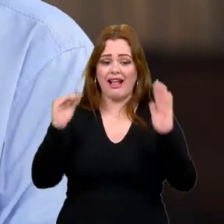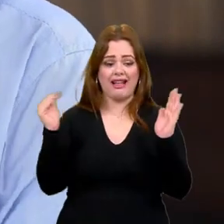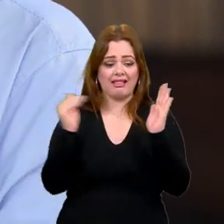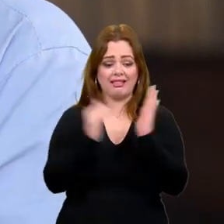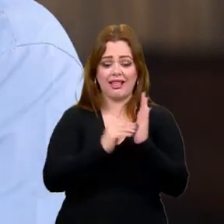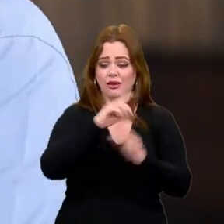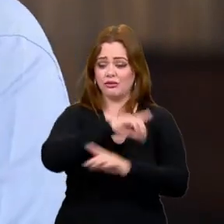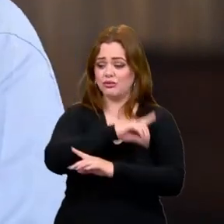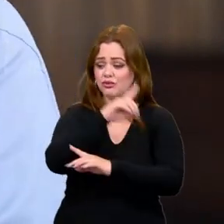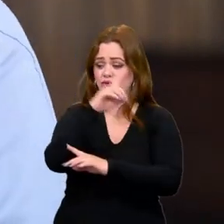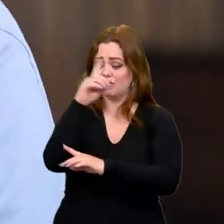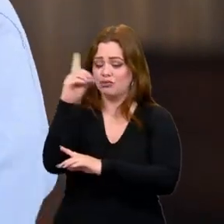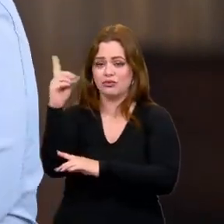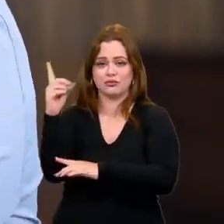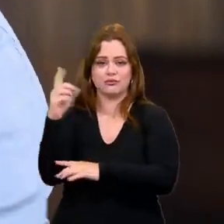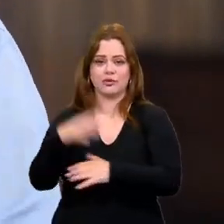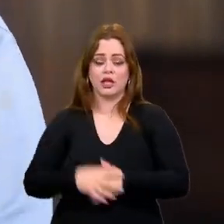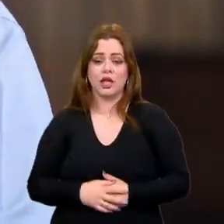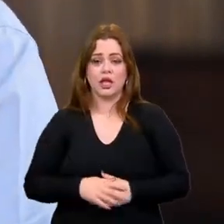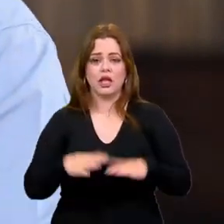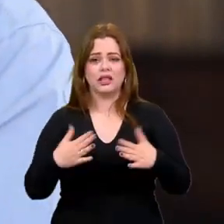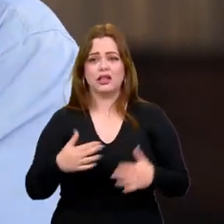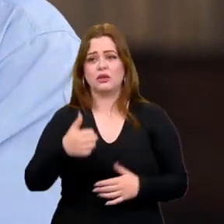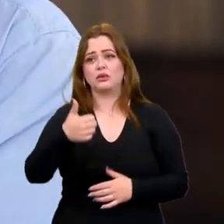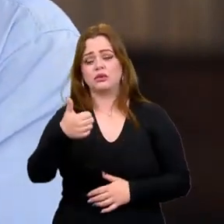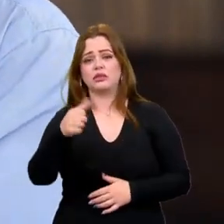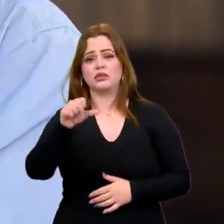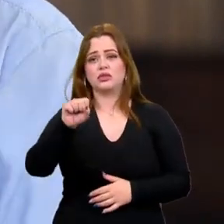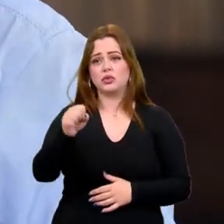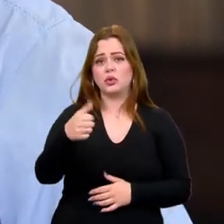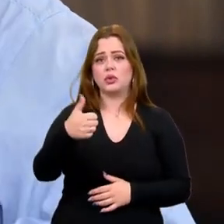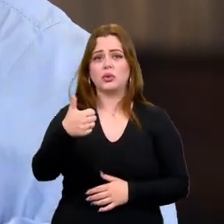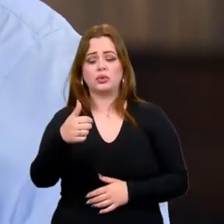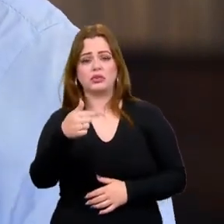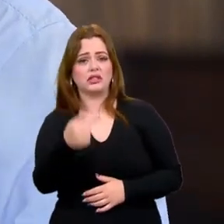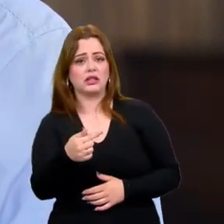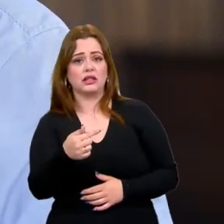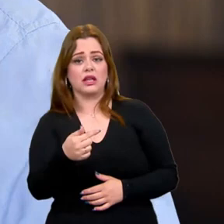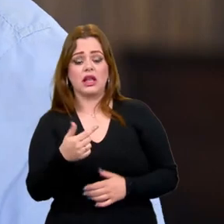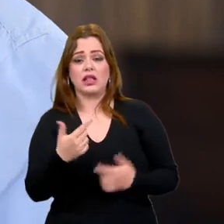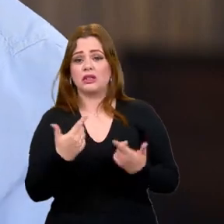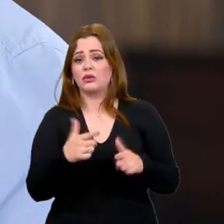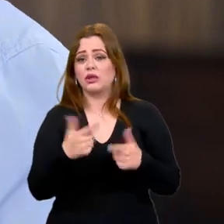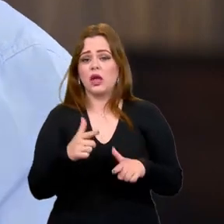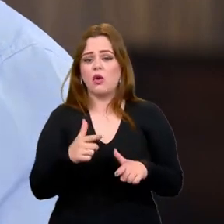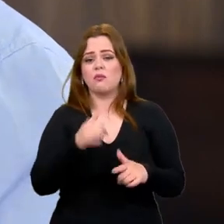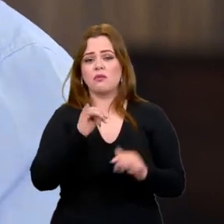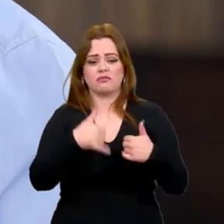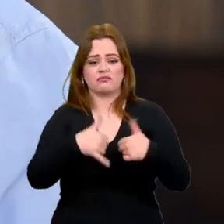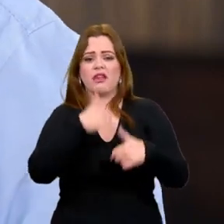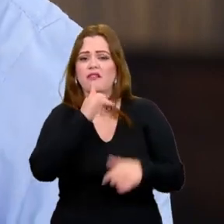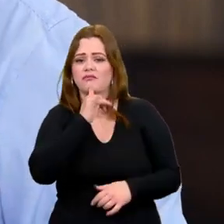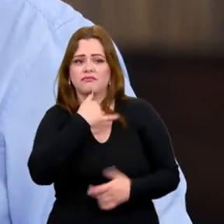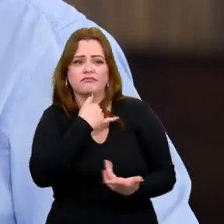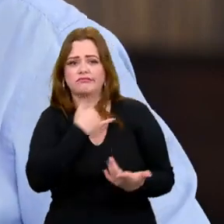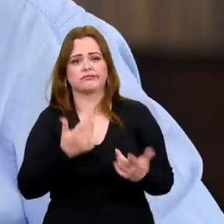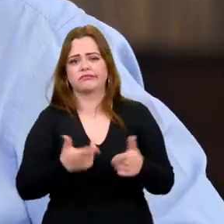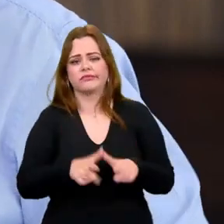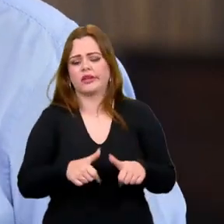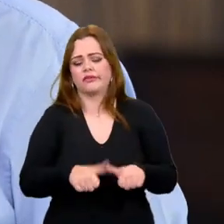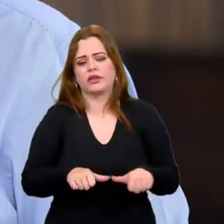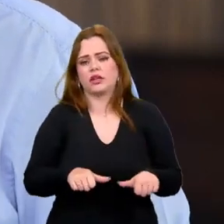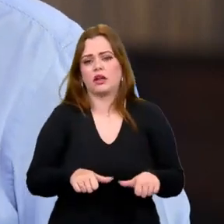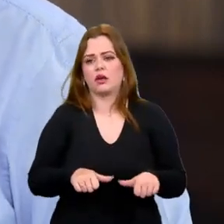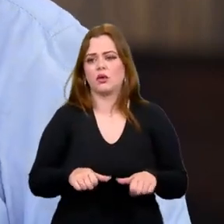não há tempo para desanimar cara não há tempo mesmo o mundo pode ser feito de alegria o mundo pode